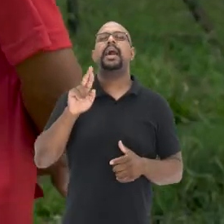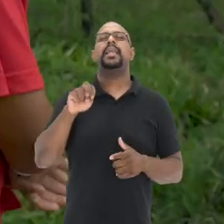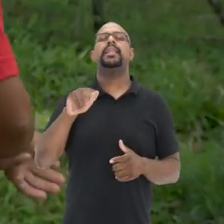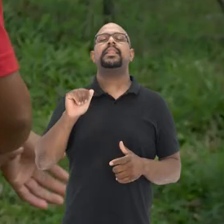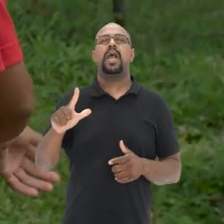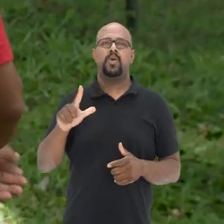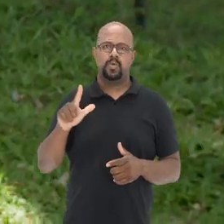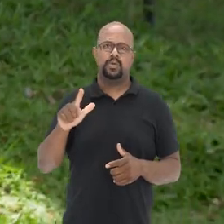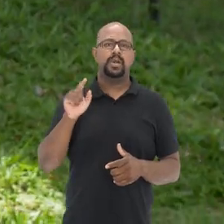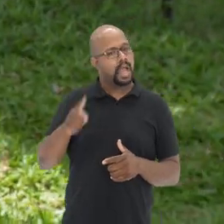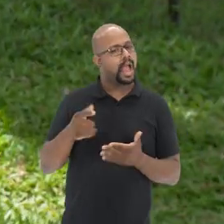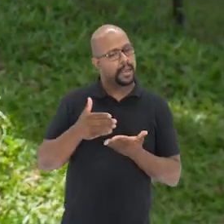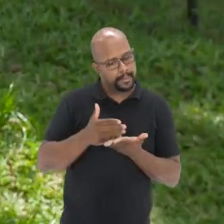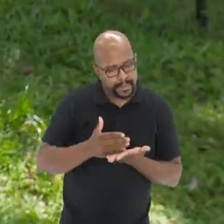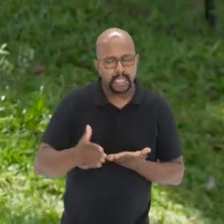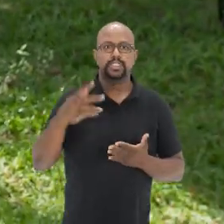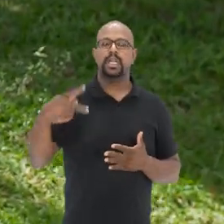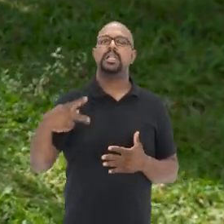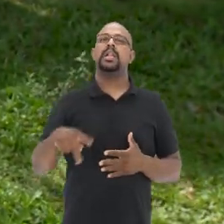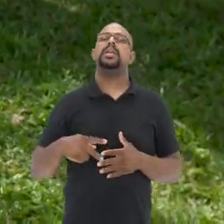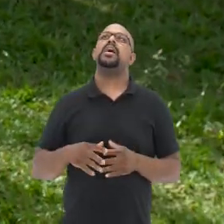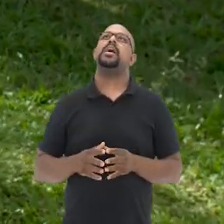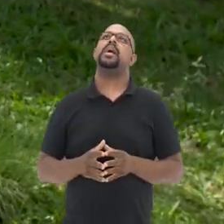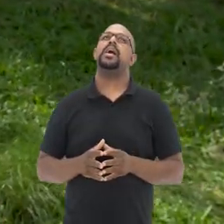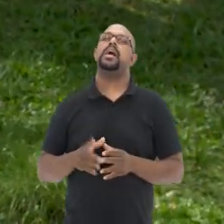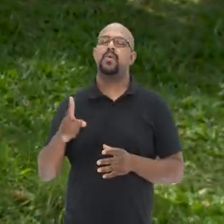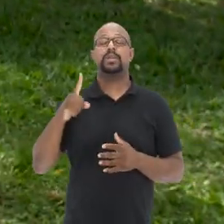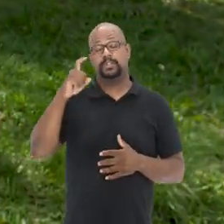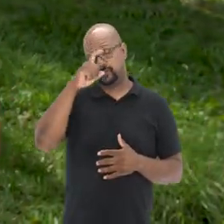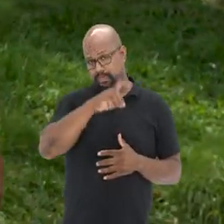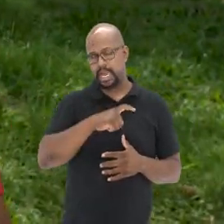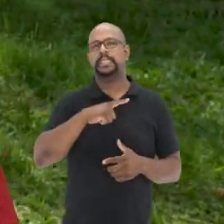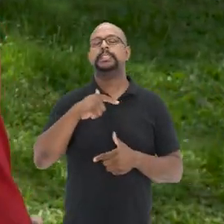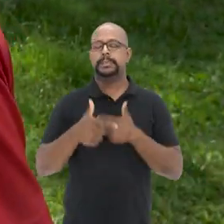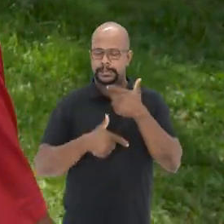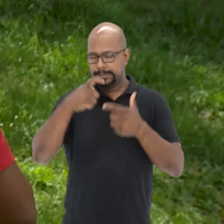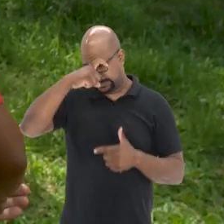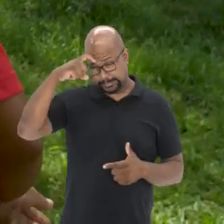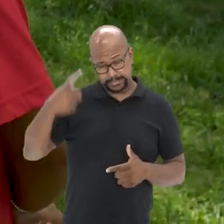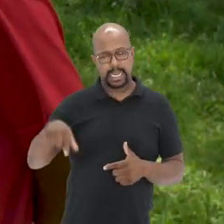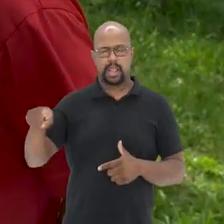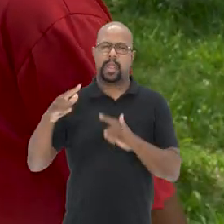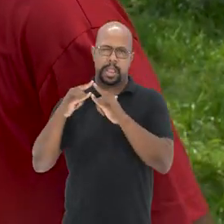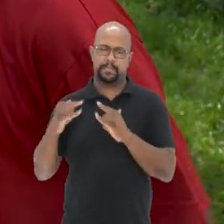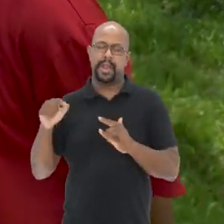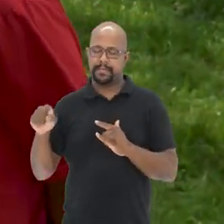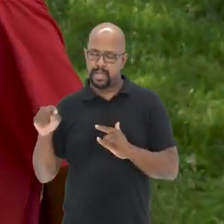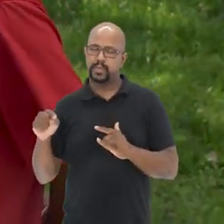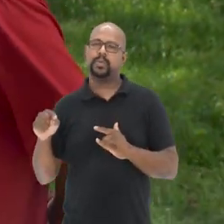do Arenal. Né? Então, a partir daquilo ali, com a dificuldade que tiveram no